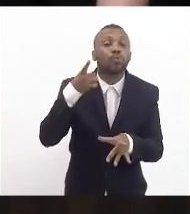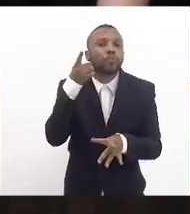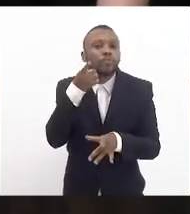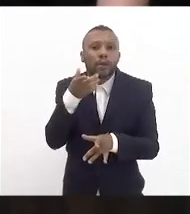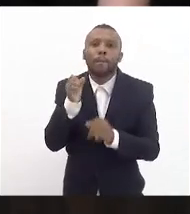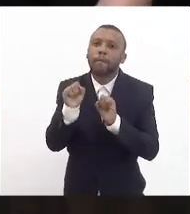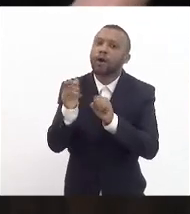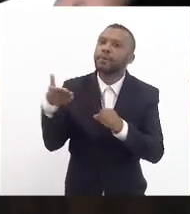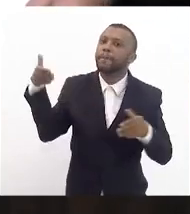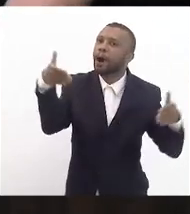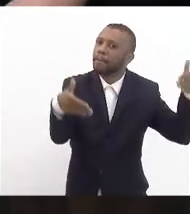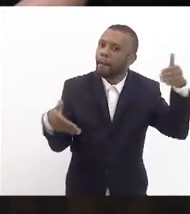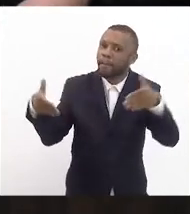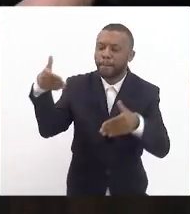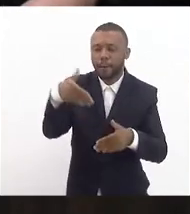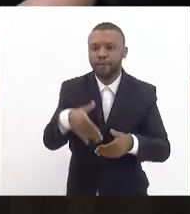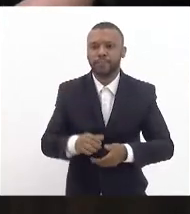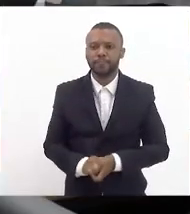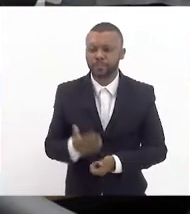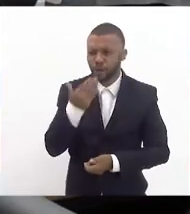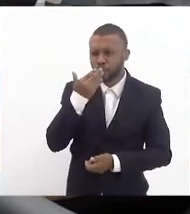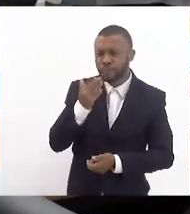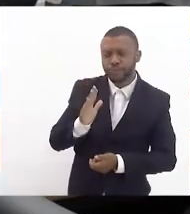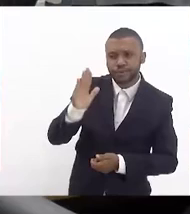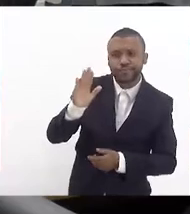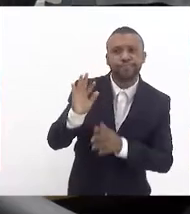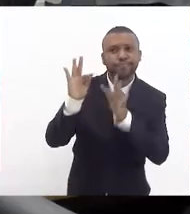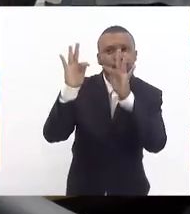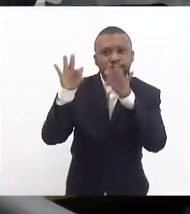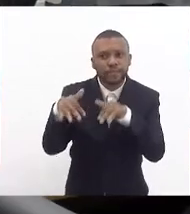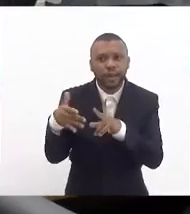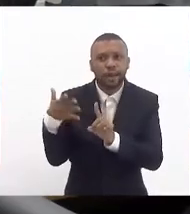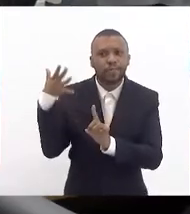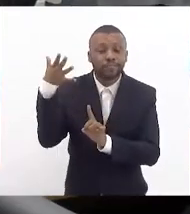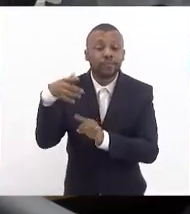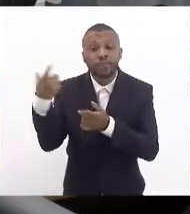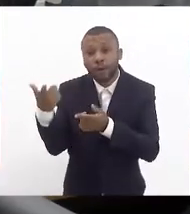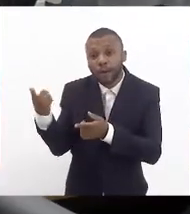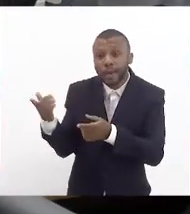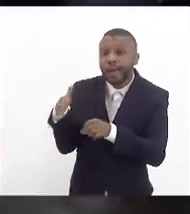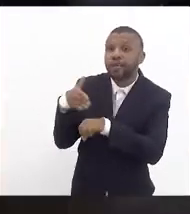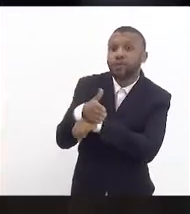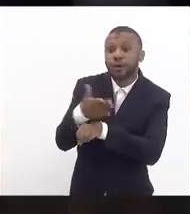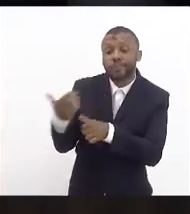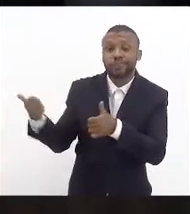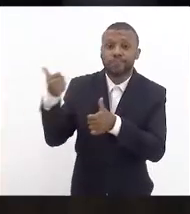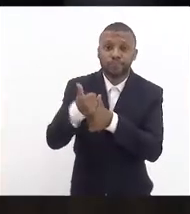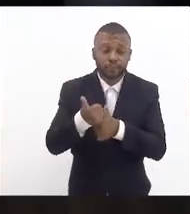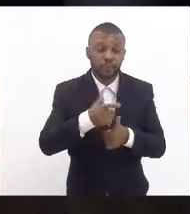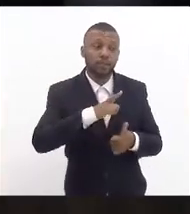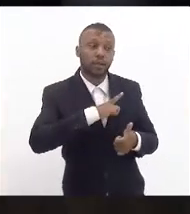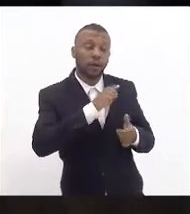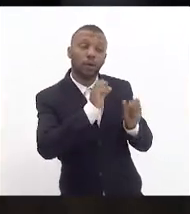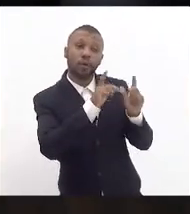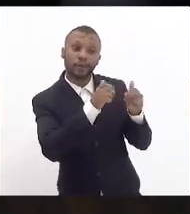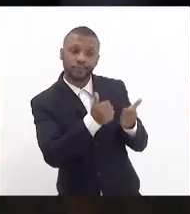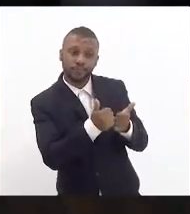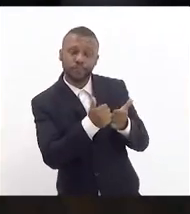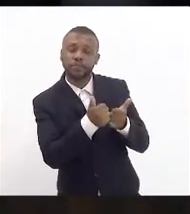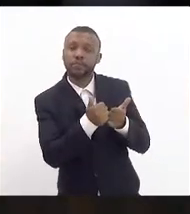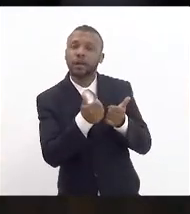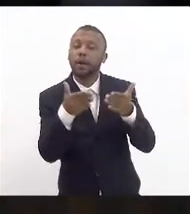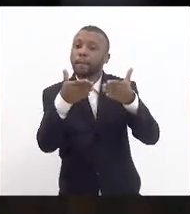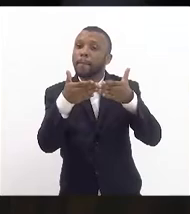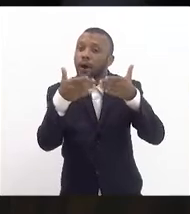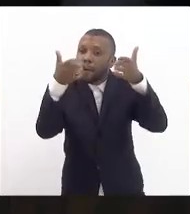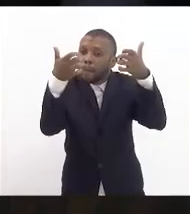parlamentares. Presidente, eu pedi uma questão para o final, mas aí ele entrou aqui... Mas a questão de ordem tem precedência sobre... Uma questão de ordem